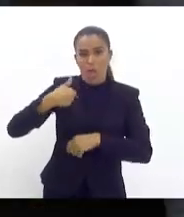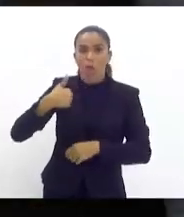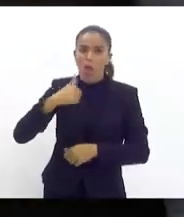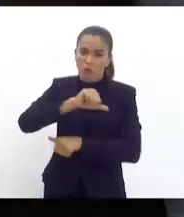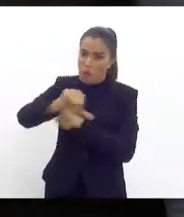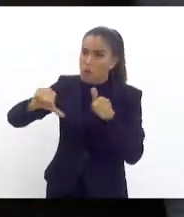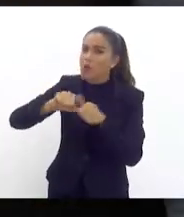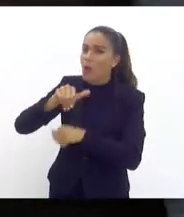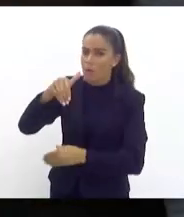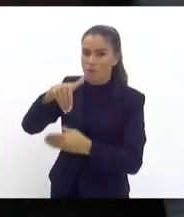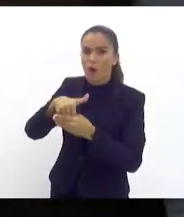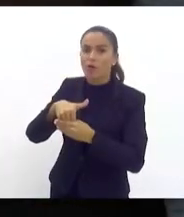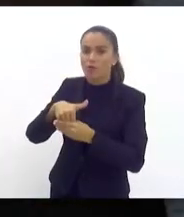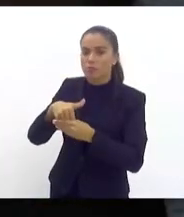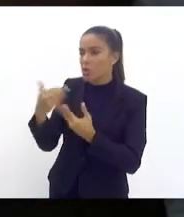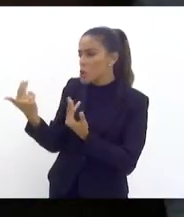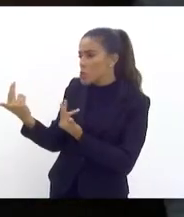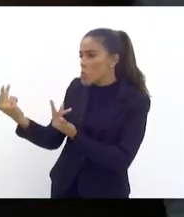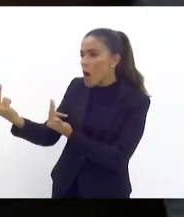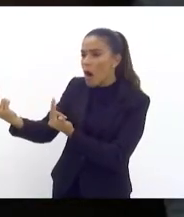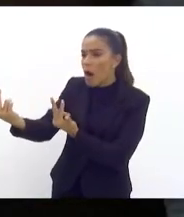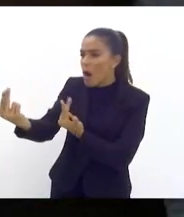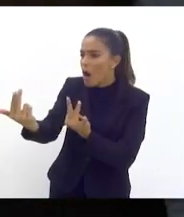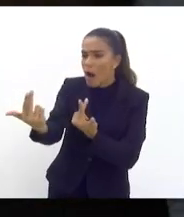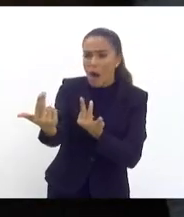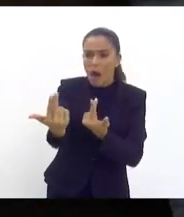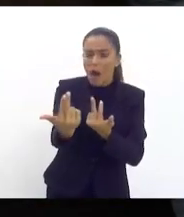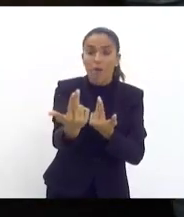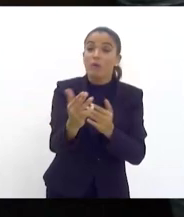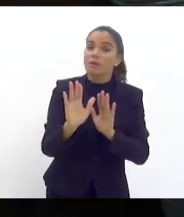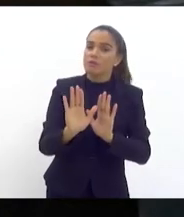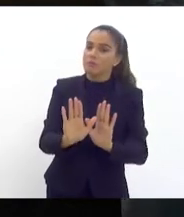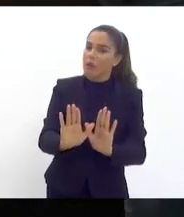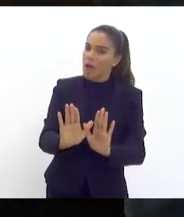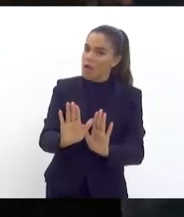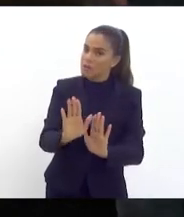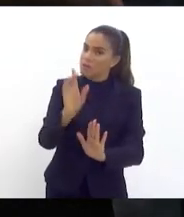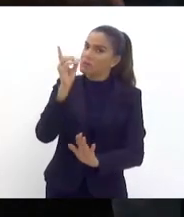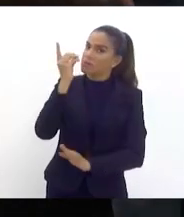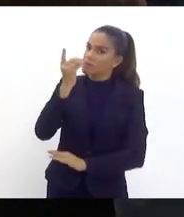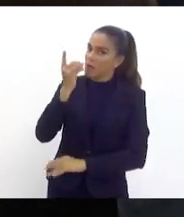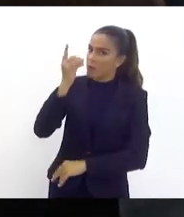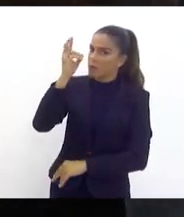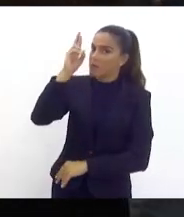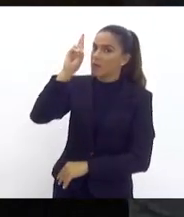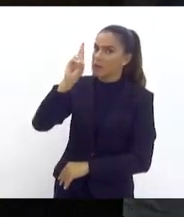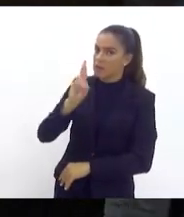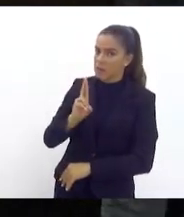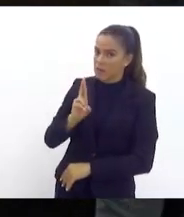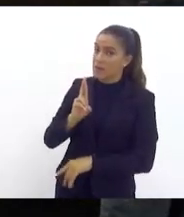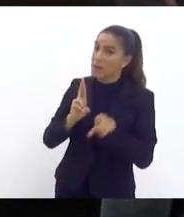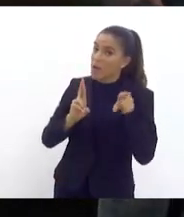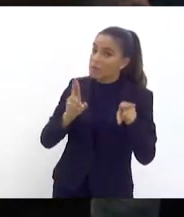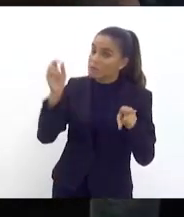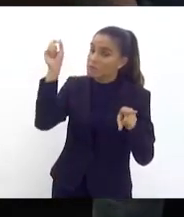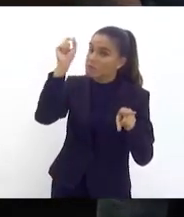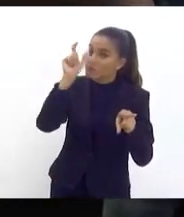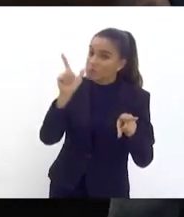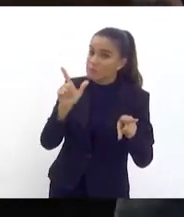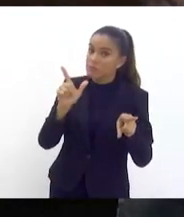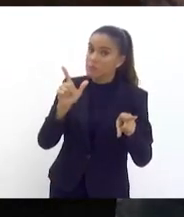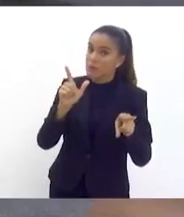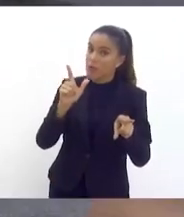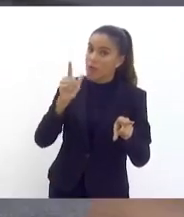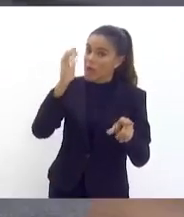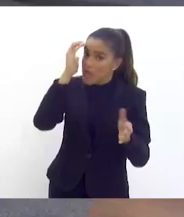meu voto, assim como o deputado Alain, o deputado Paul Bell, mas que isso seja, deputada Renata, um precedente para que Vossa Excelência e seu partido cumpram